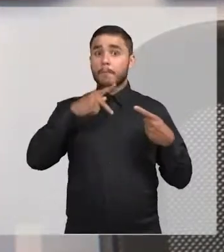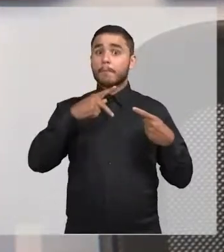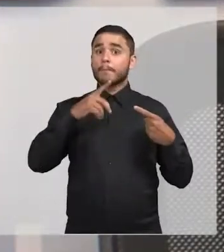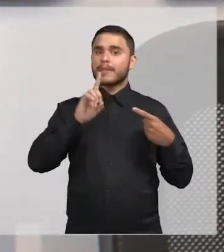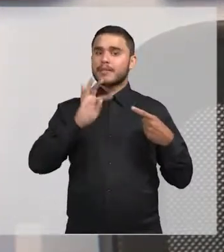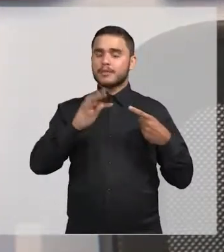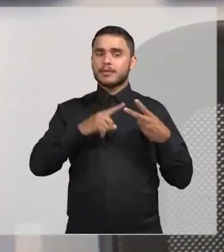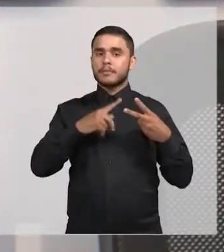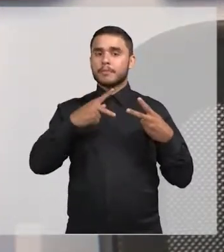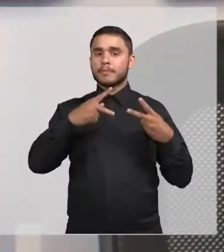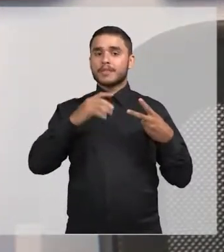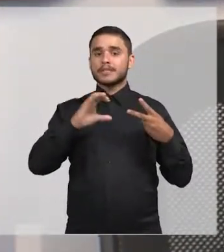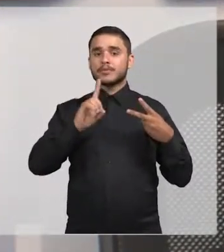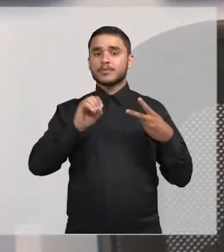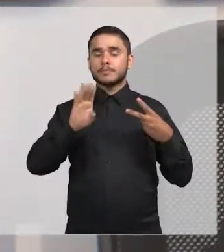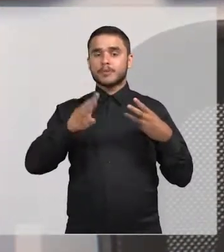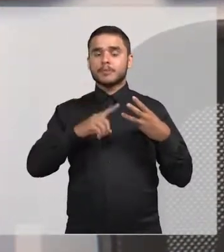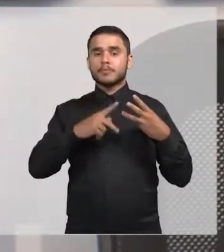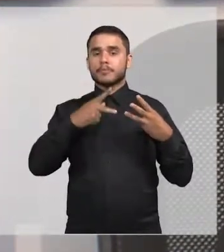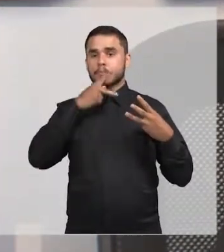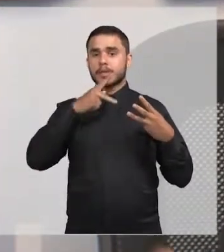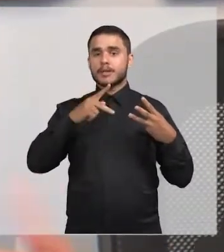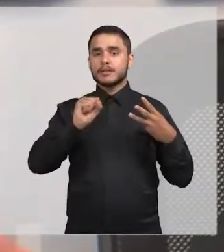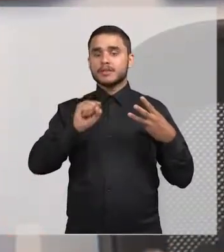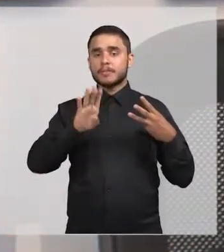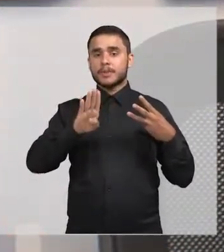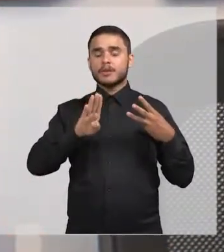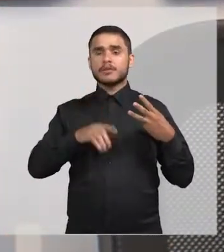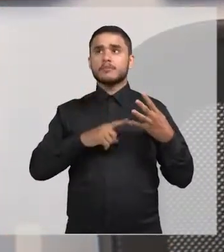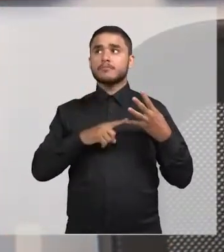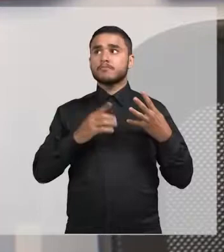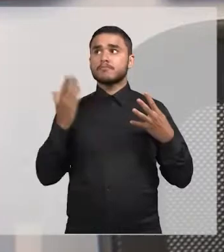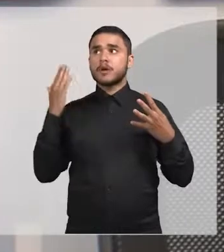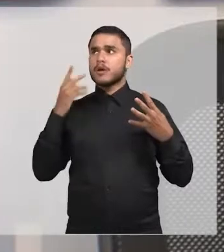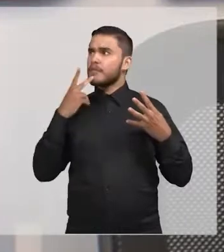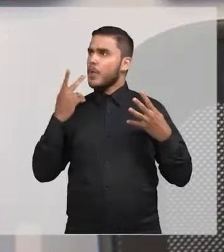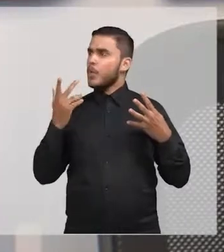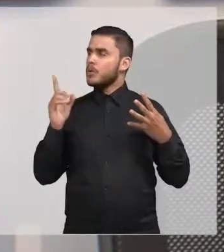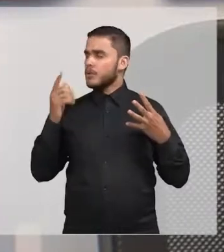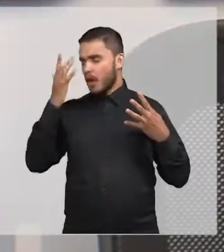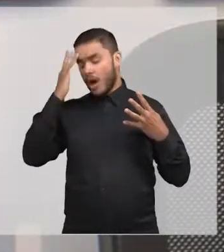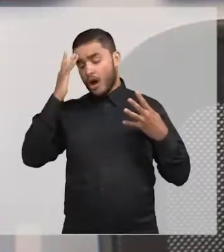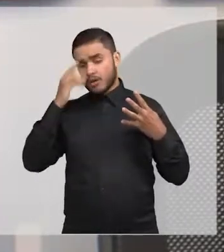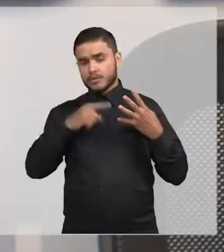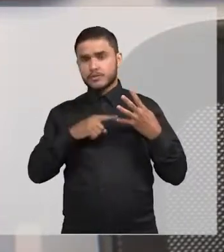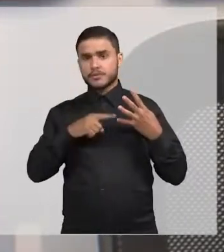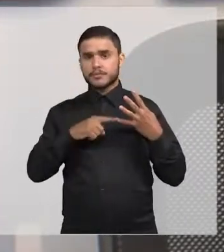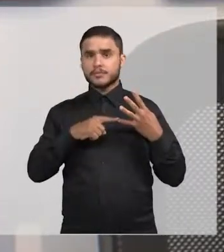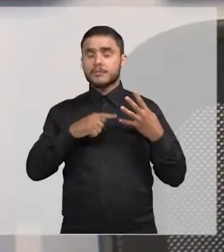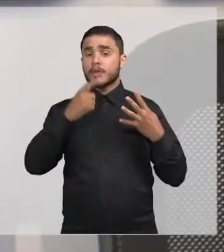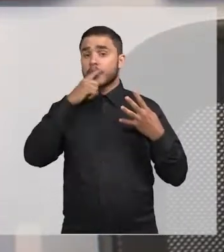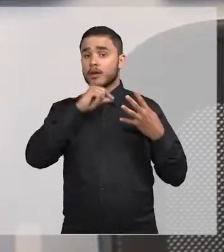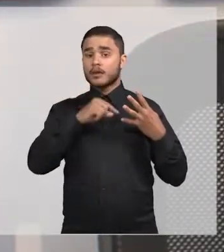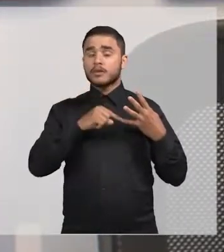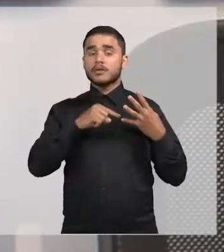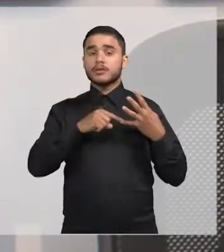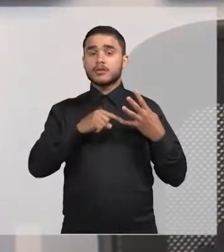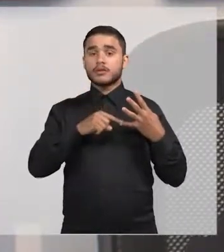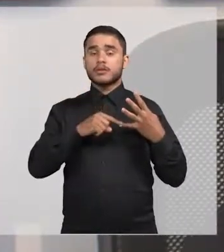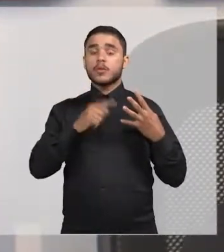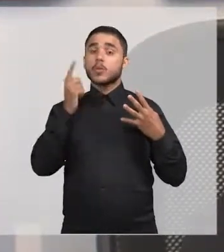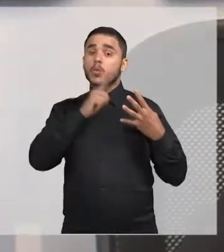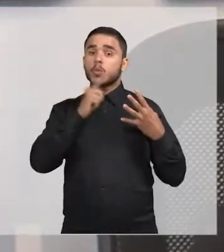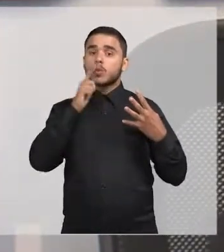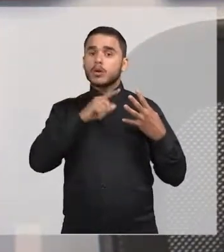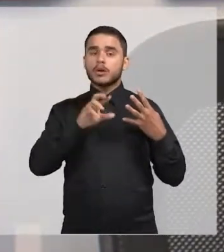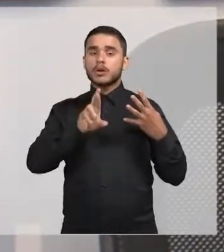PDT, PCdoB, PSB e, nas últimas horas, o senador eleito Cid Gomes está